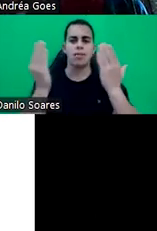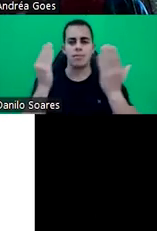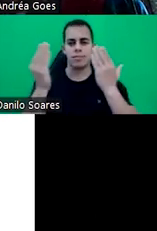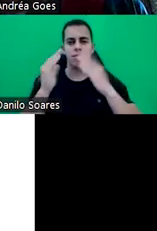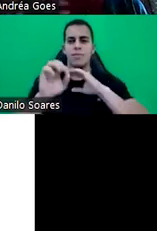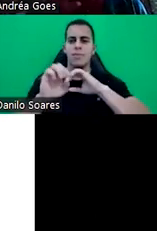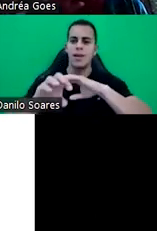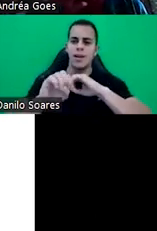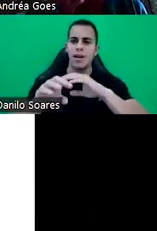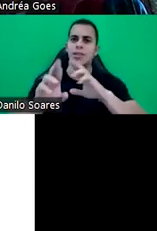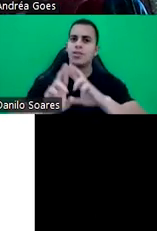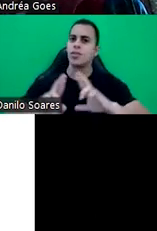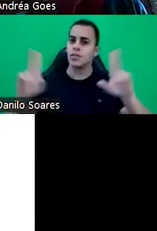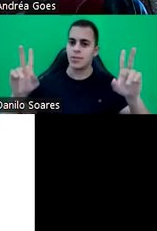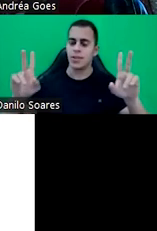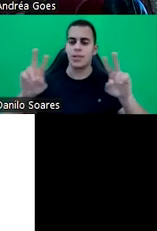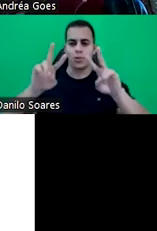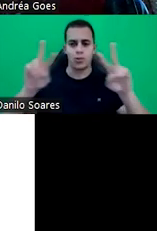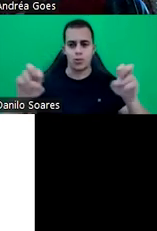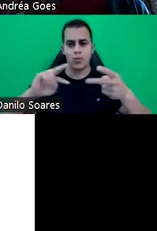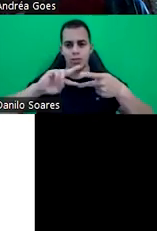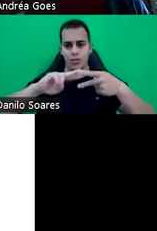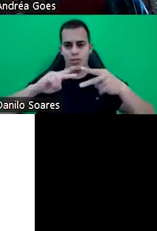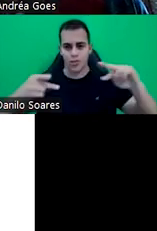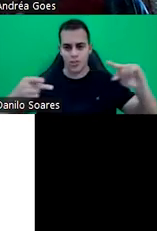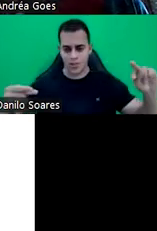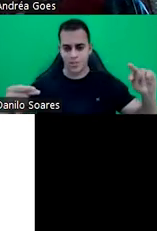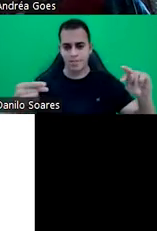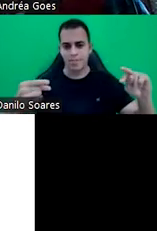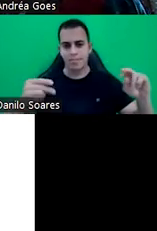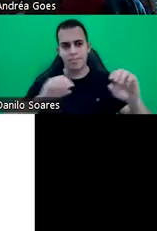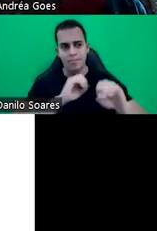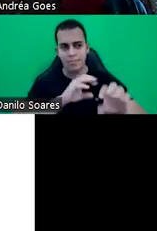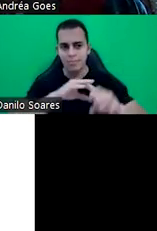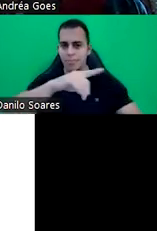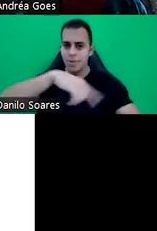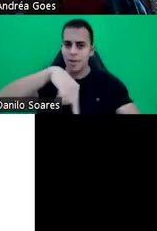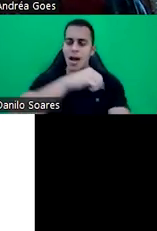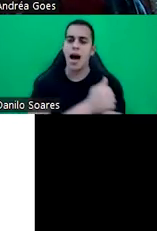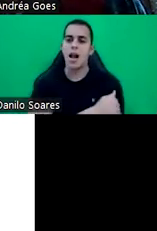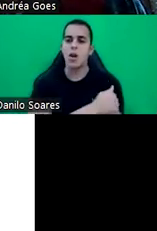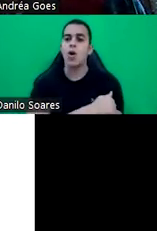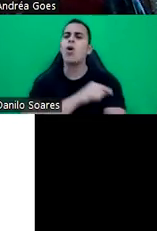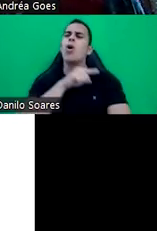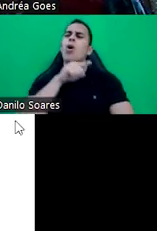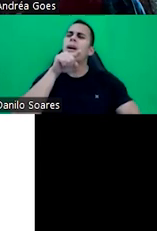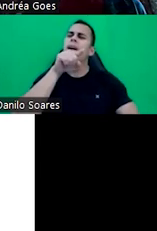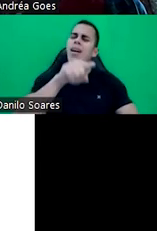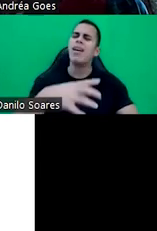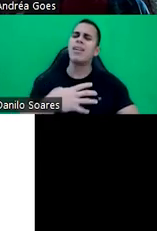forma diferente, em termos de genética, para os alunos, o que é esse efeito que Mendel descreveu